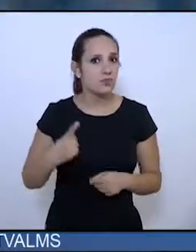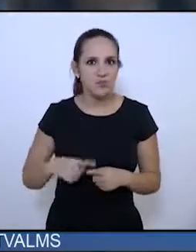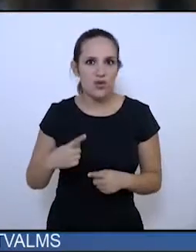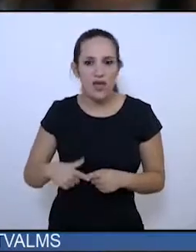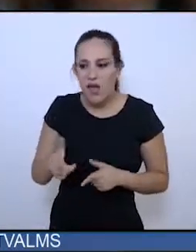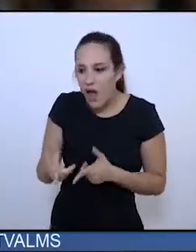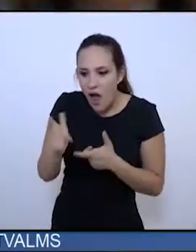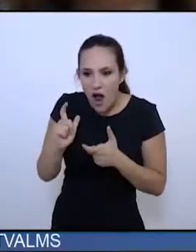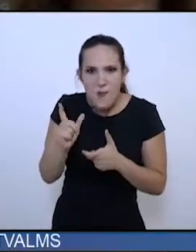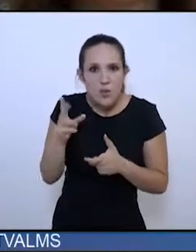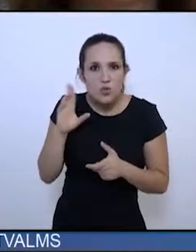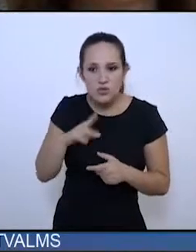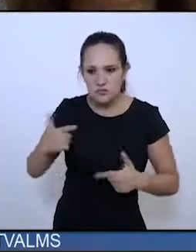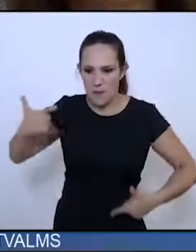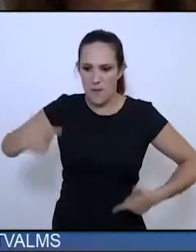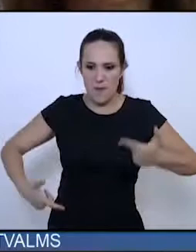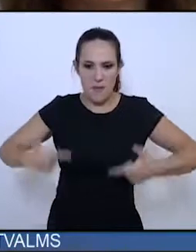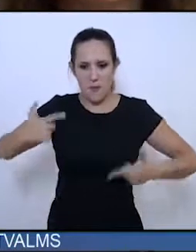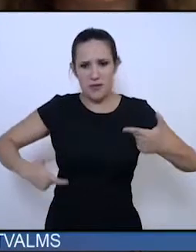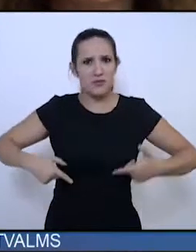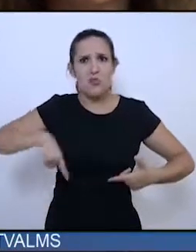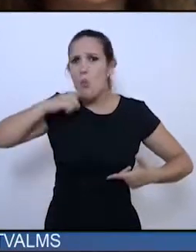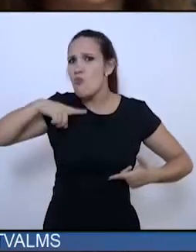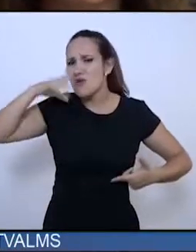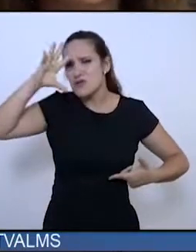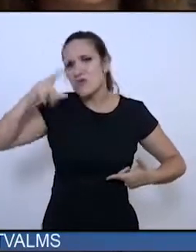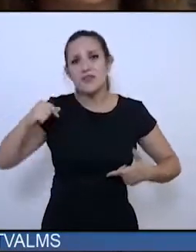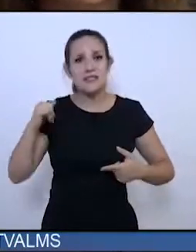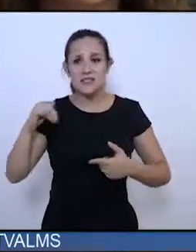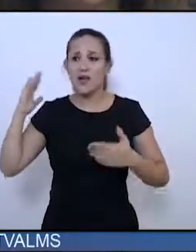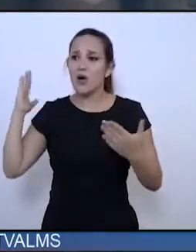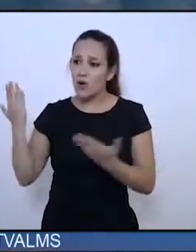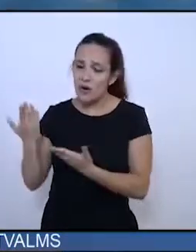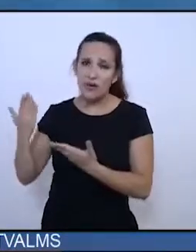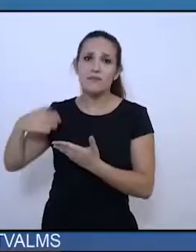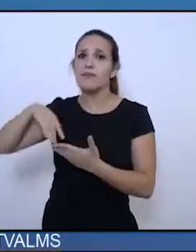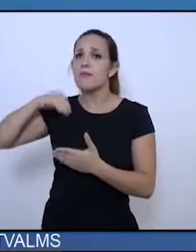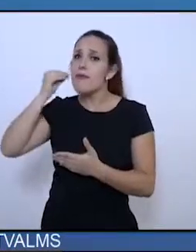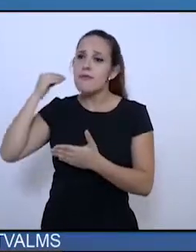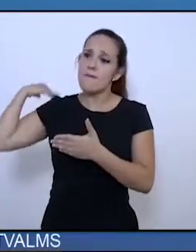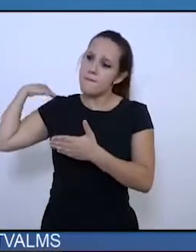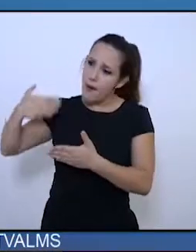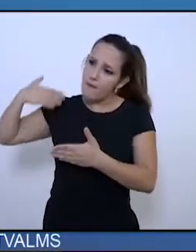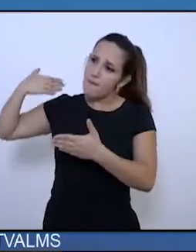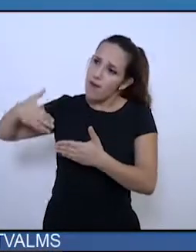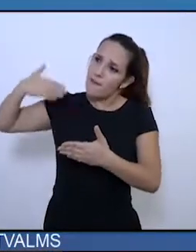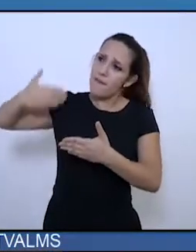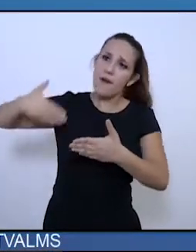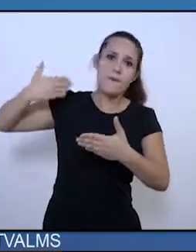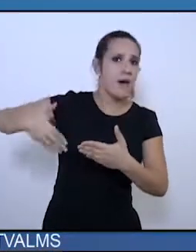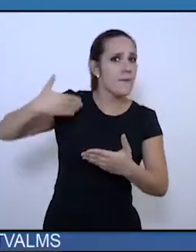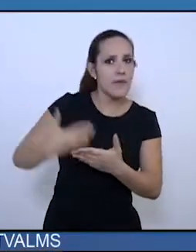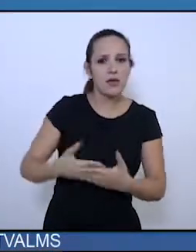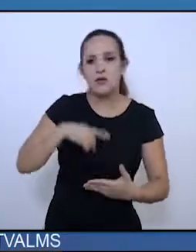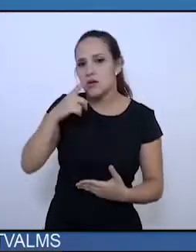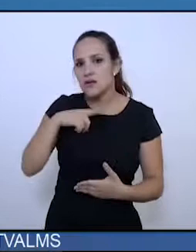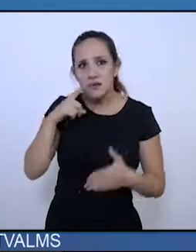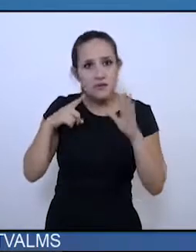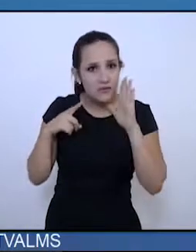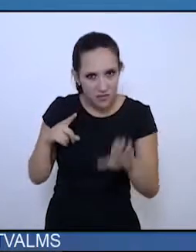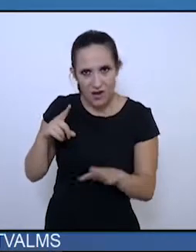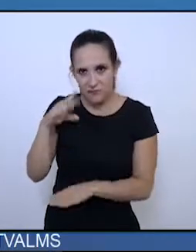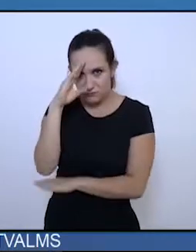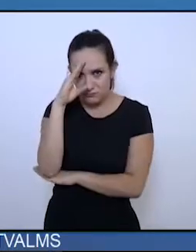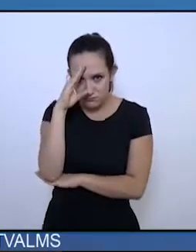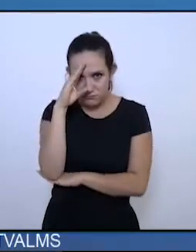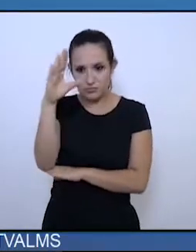comprovado que não funciona. Que não funcionou até agora. O Exército Brasileiro já esteve no Rio de